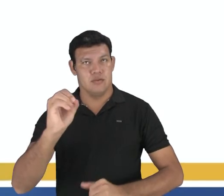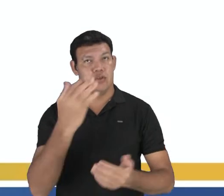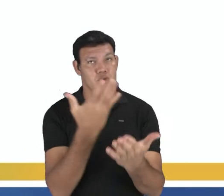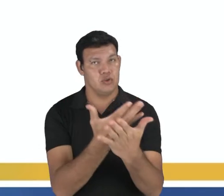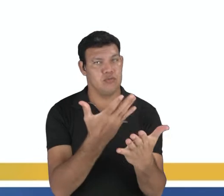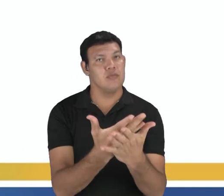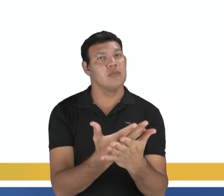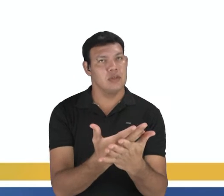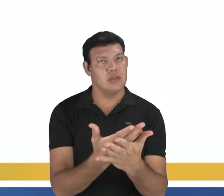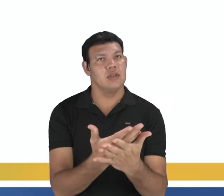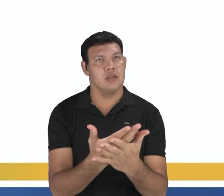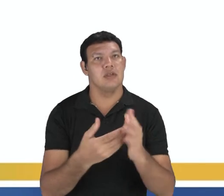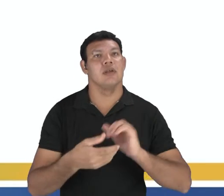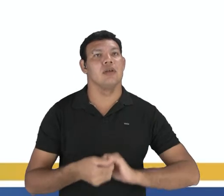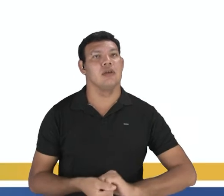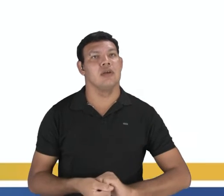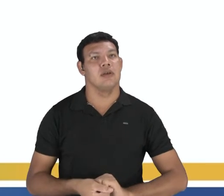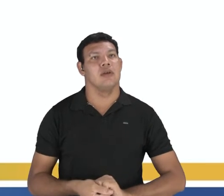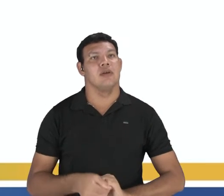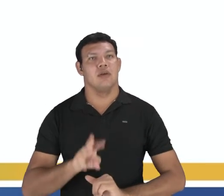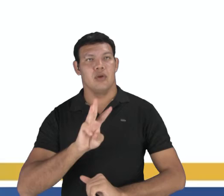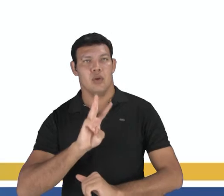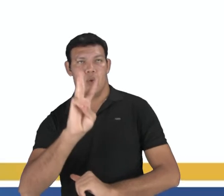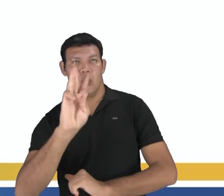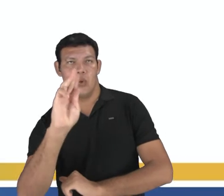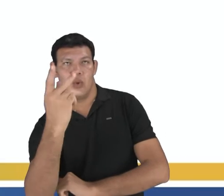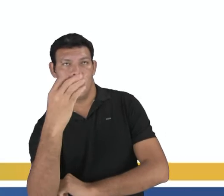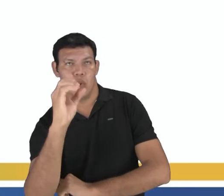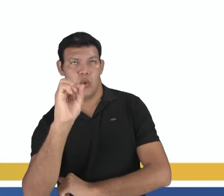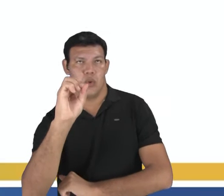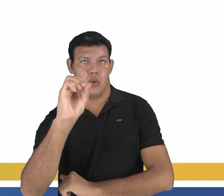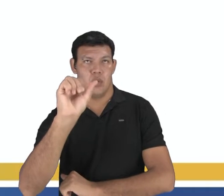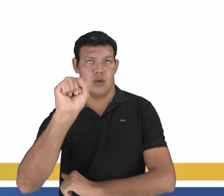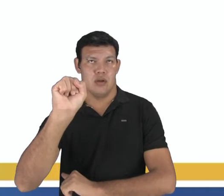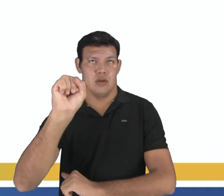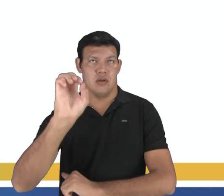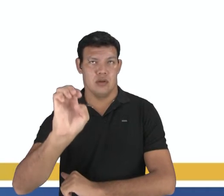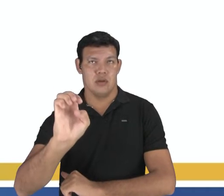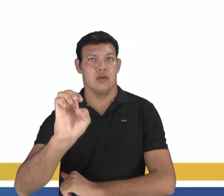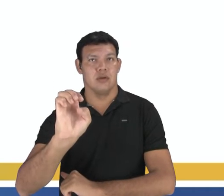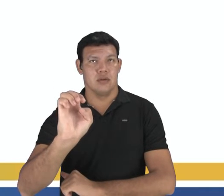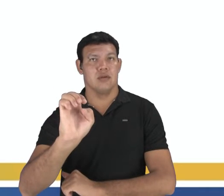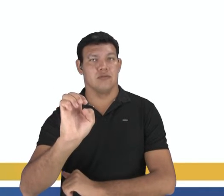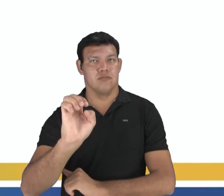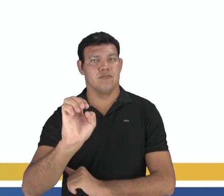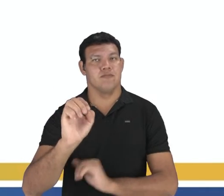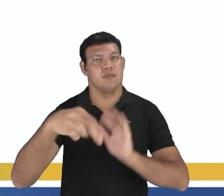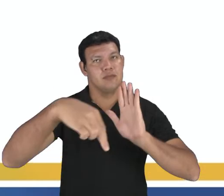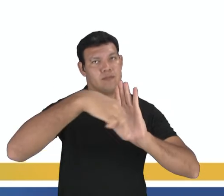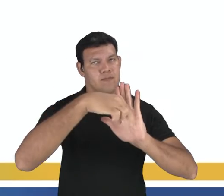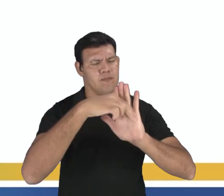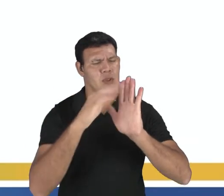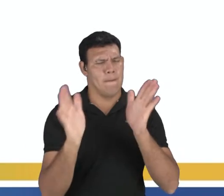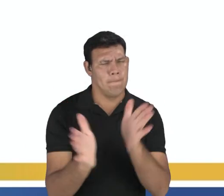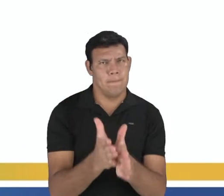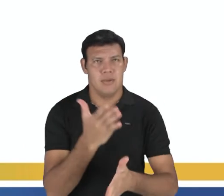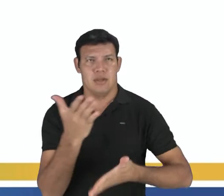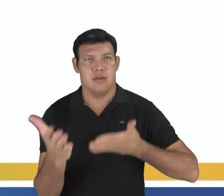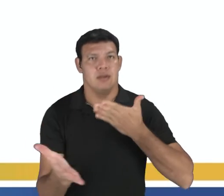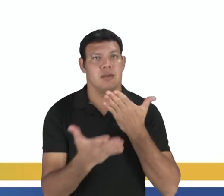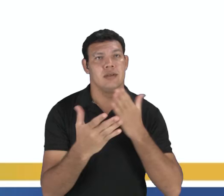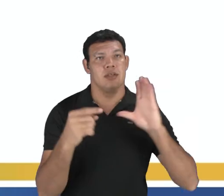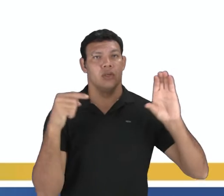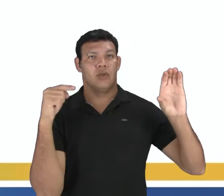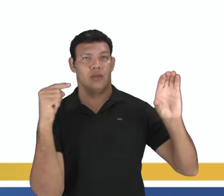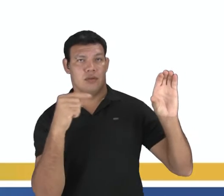ler-se na letra c e só pode ser um em porque eu vou estar perguntando aí ó quando